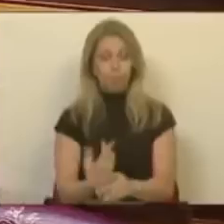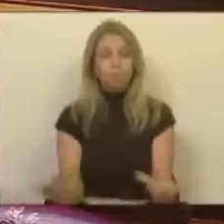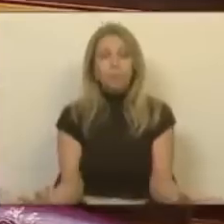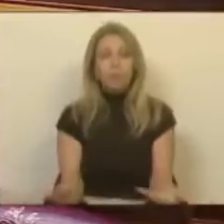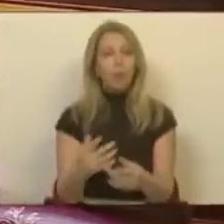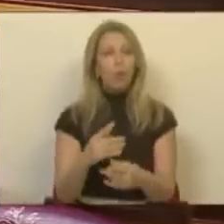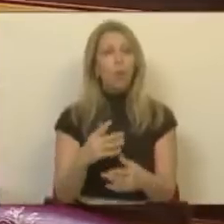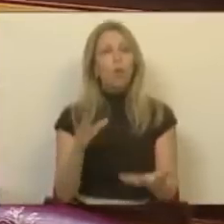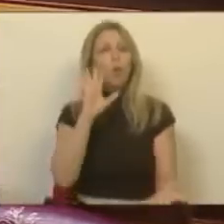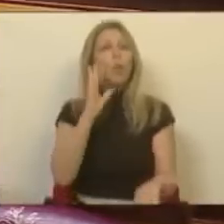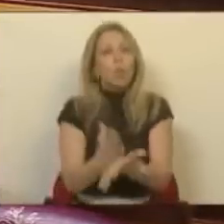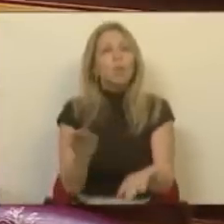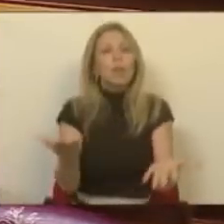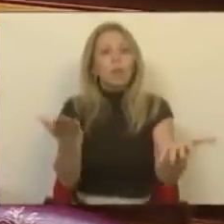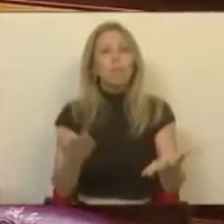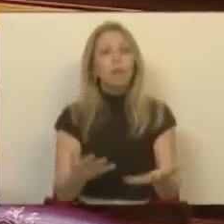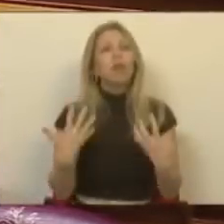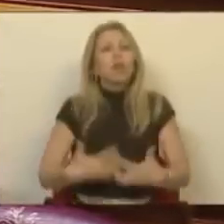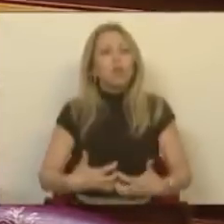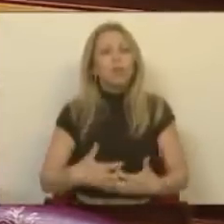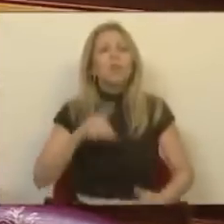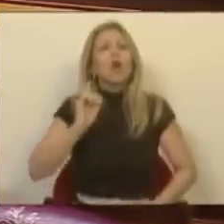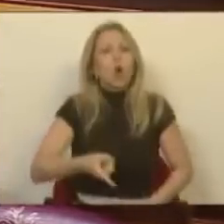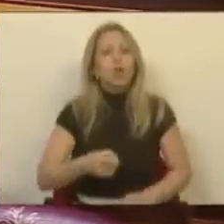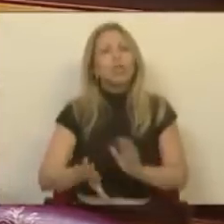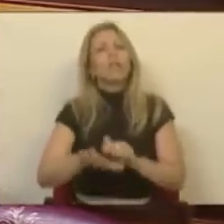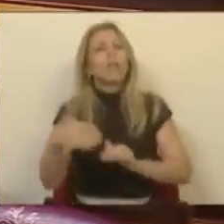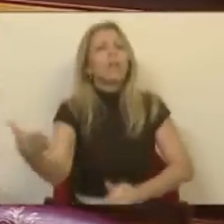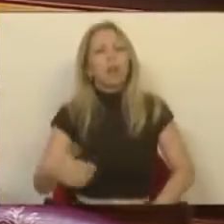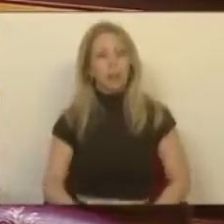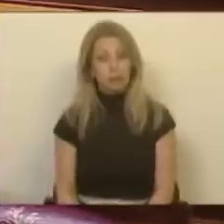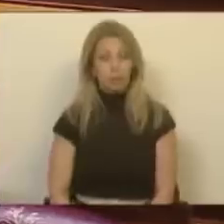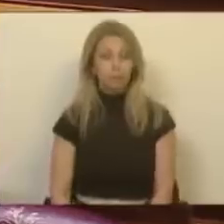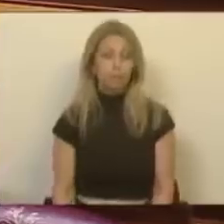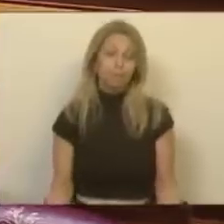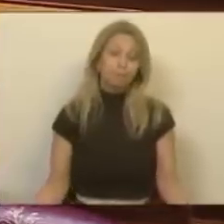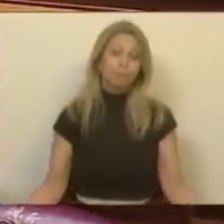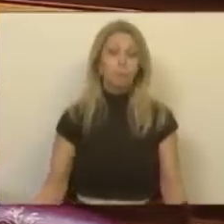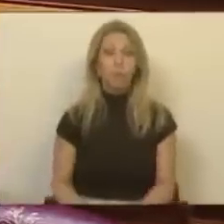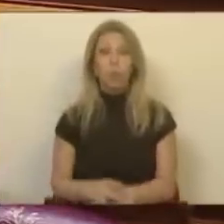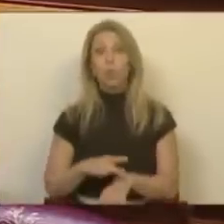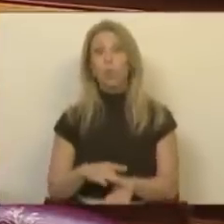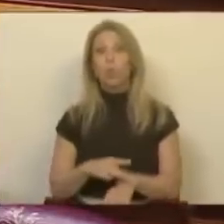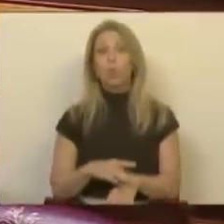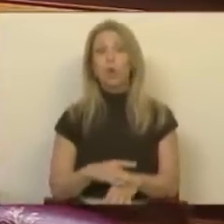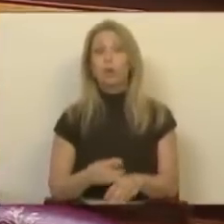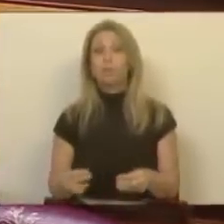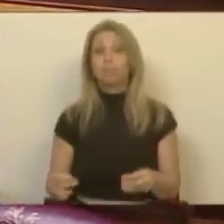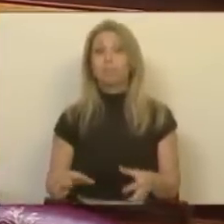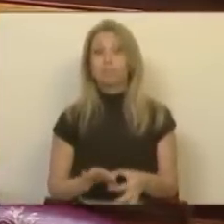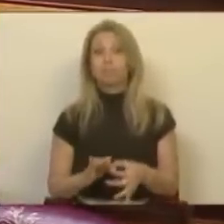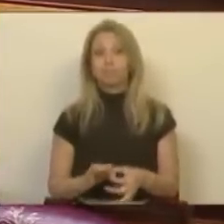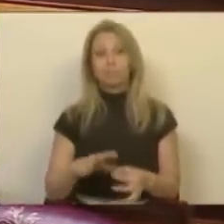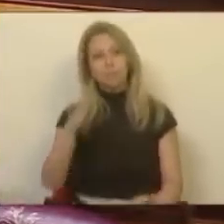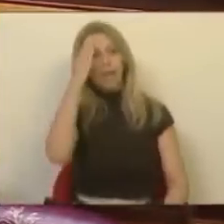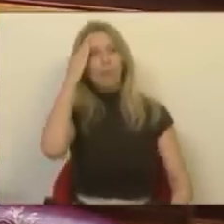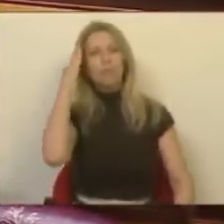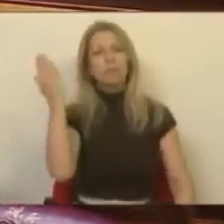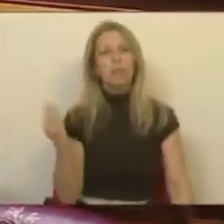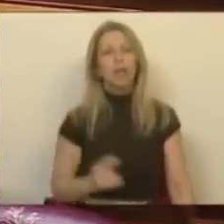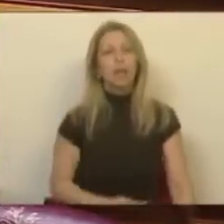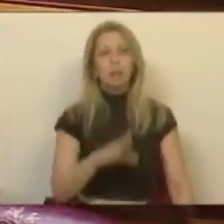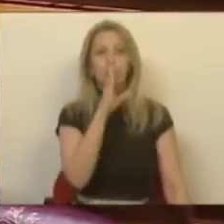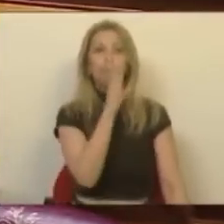qual é a última Qual é a última dúvida da direita é precisamente o fet iche cidade de execução